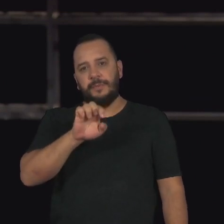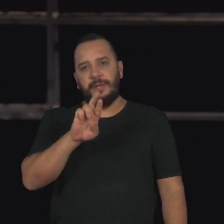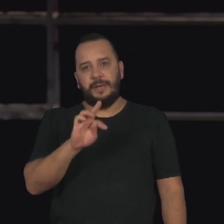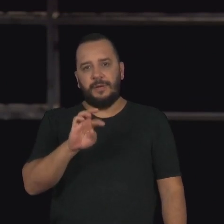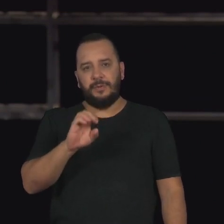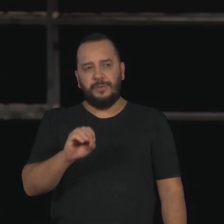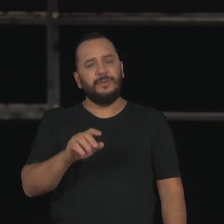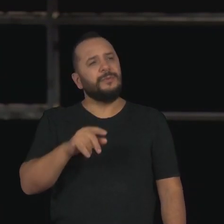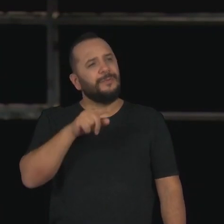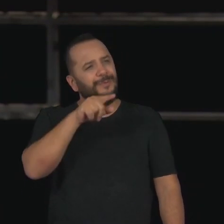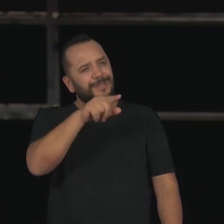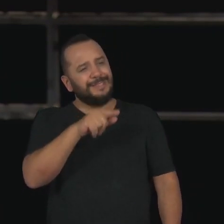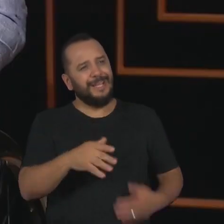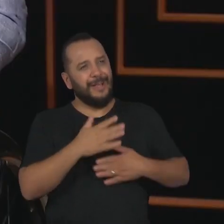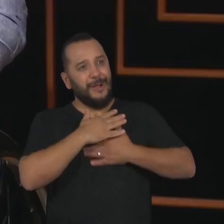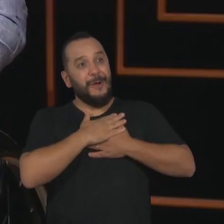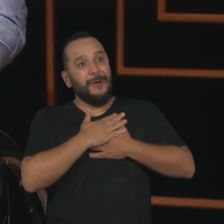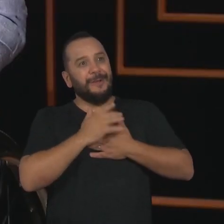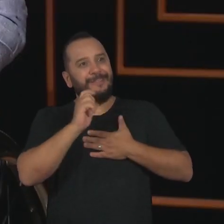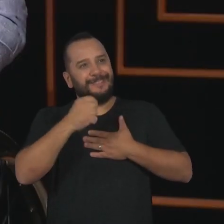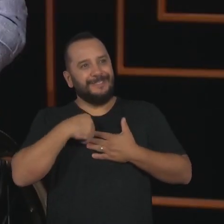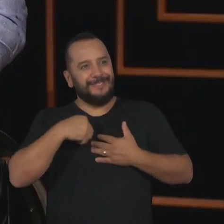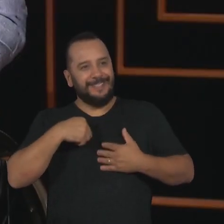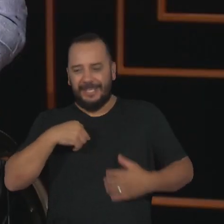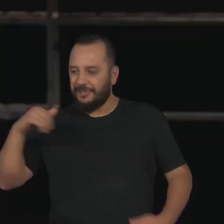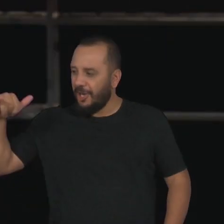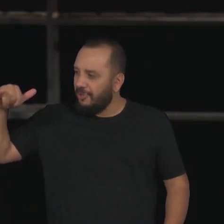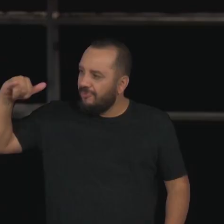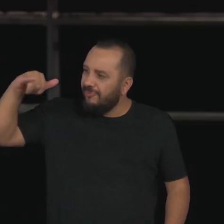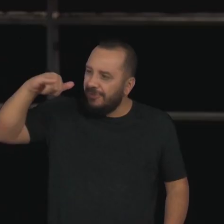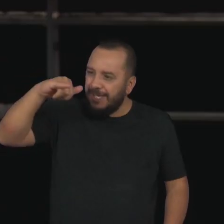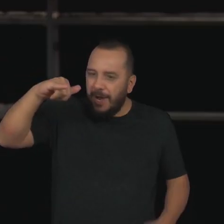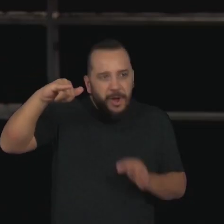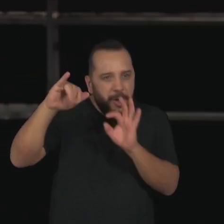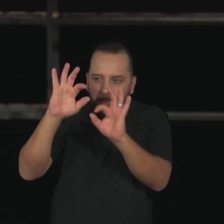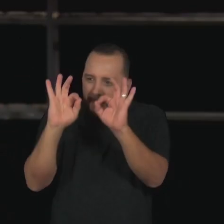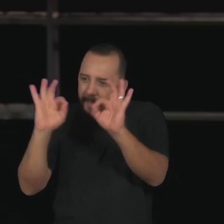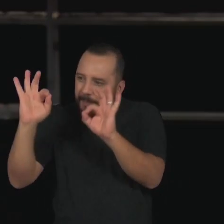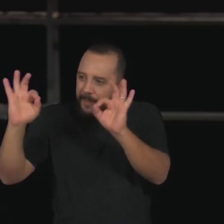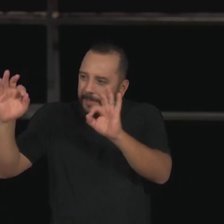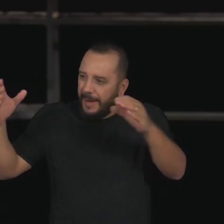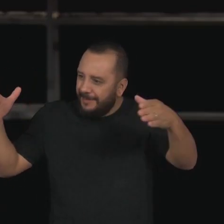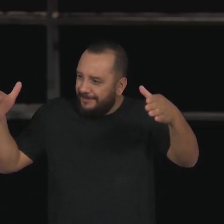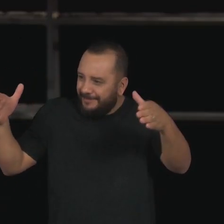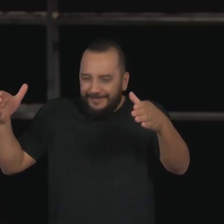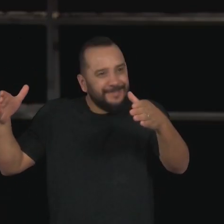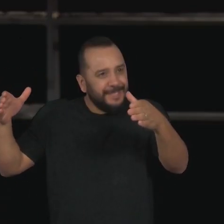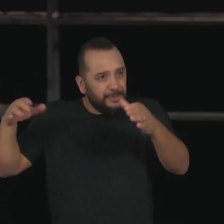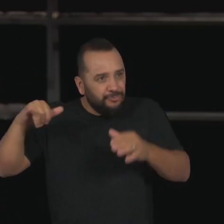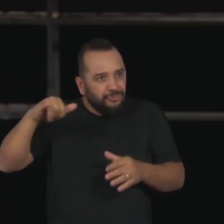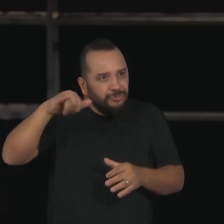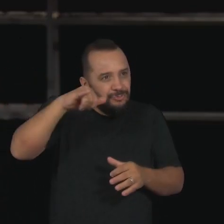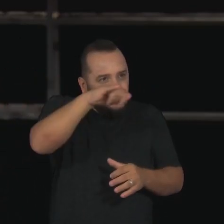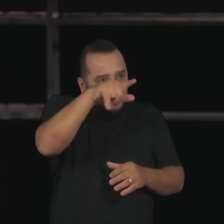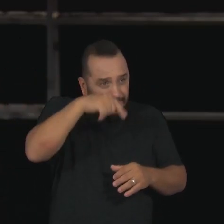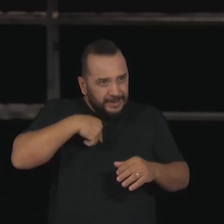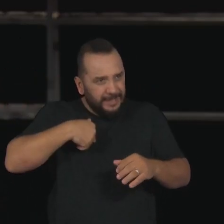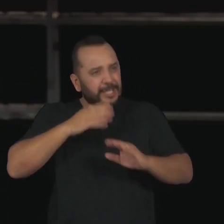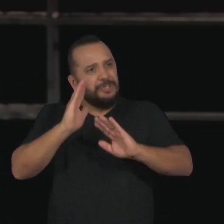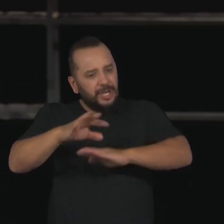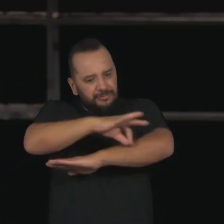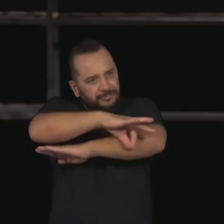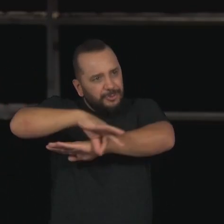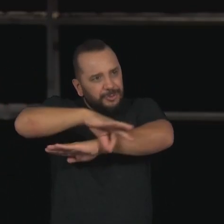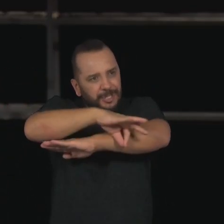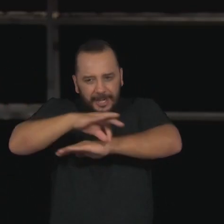do aeromodelismo, né? Você chegou a projetar e construir aeromodelos e diz que essa habilidade tem algo a ver aí